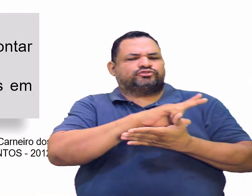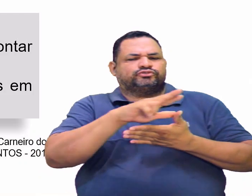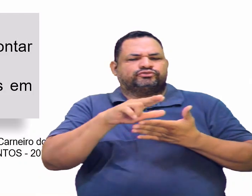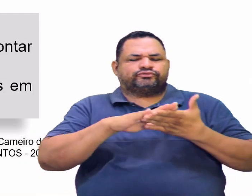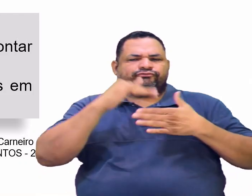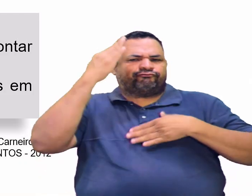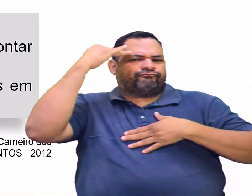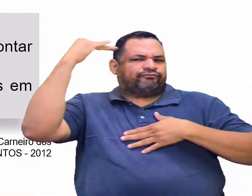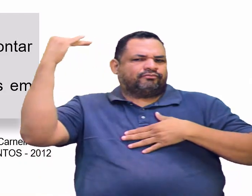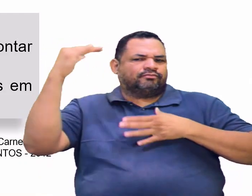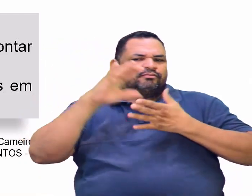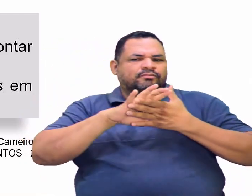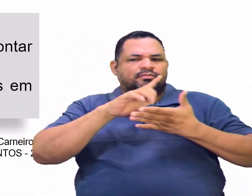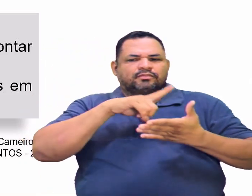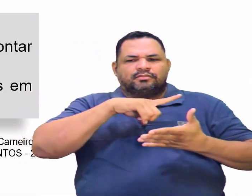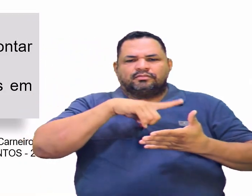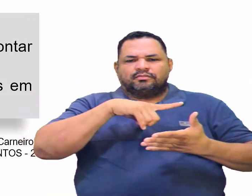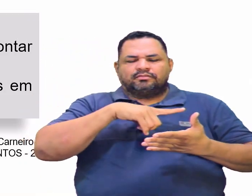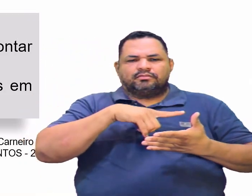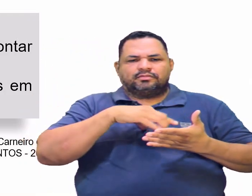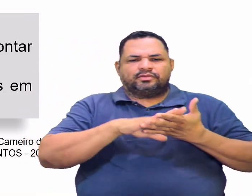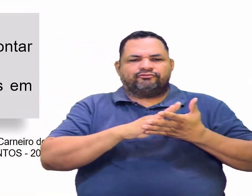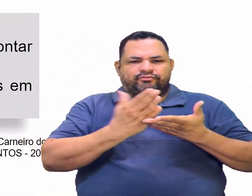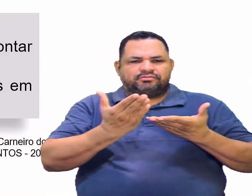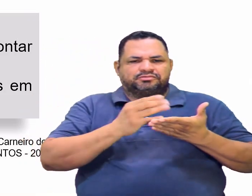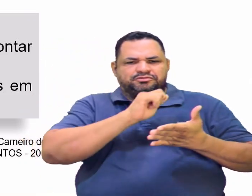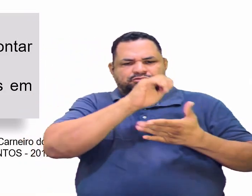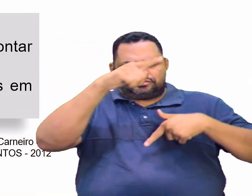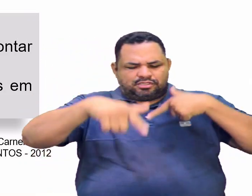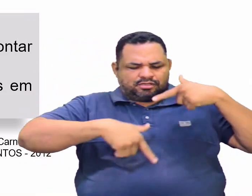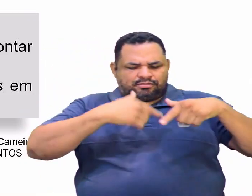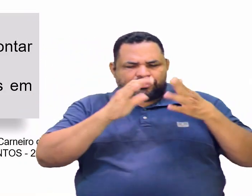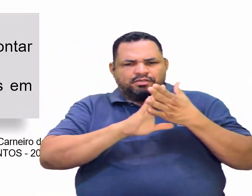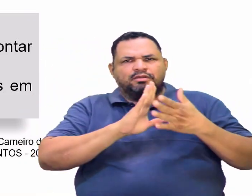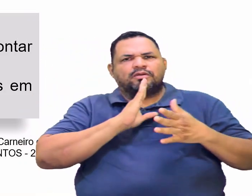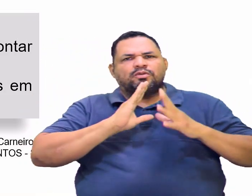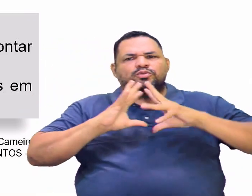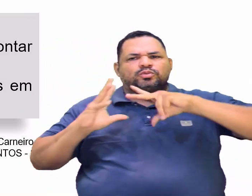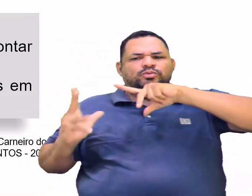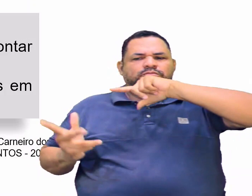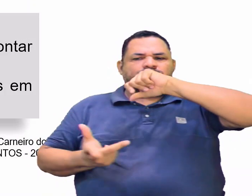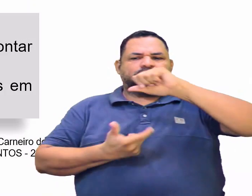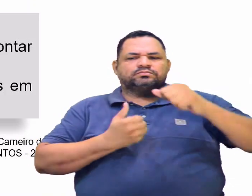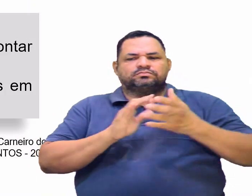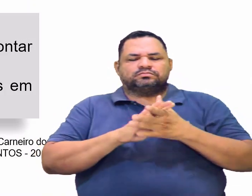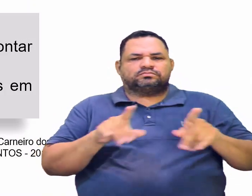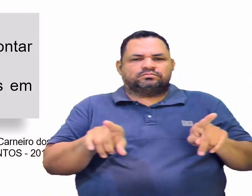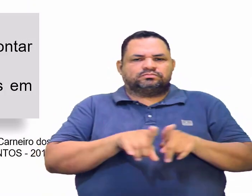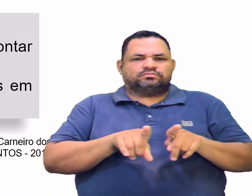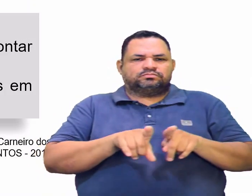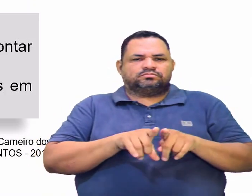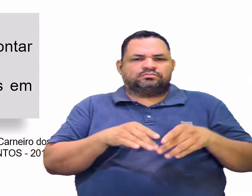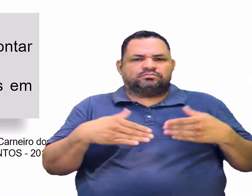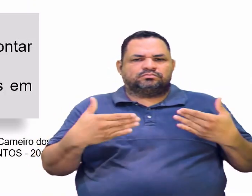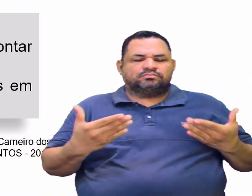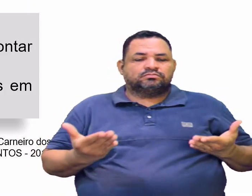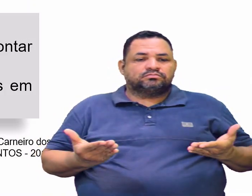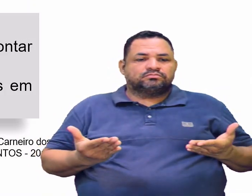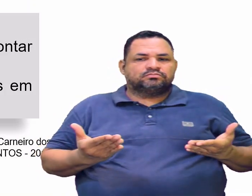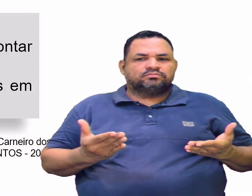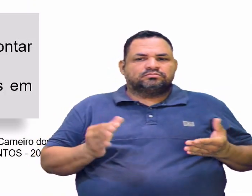Oscars, né? Teve sua obra reconhecida, seus trabalhos reconhecidos, e também o conjunto da sua obra foi